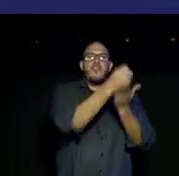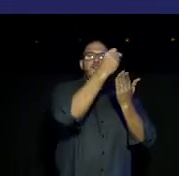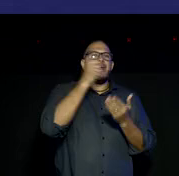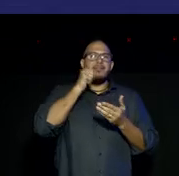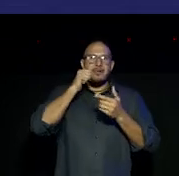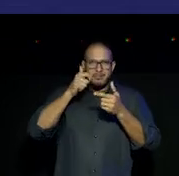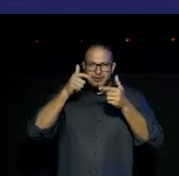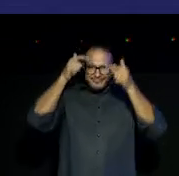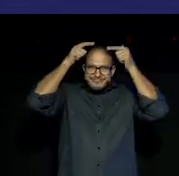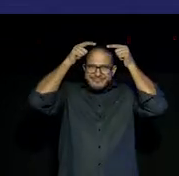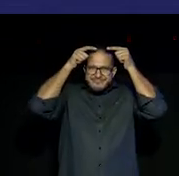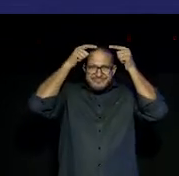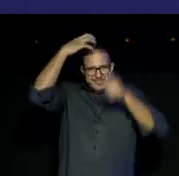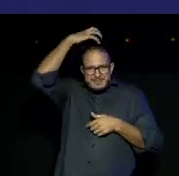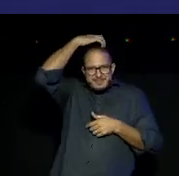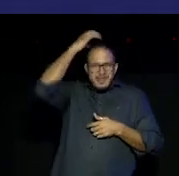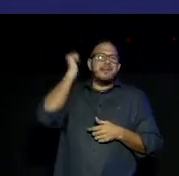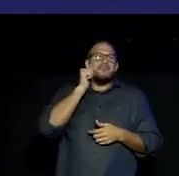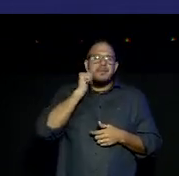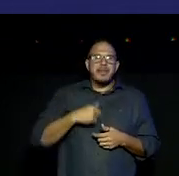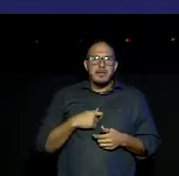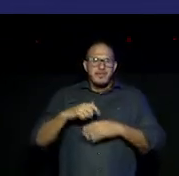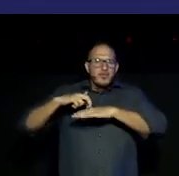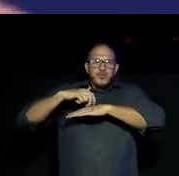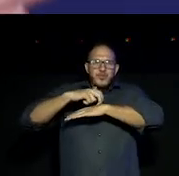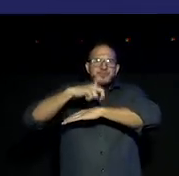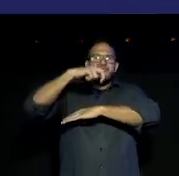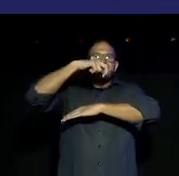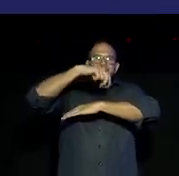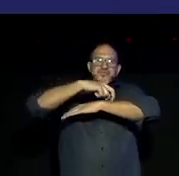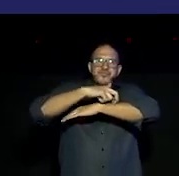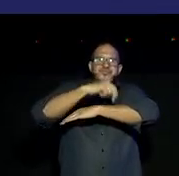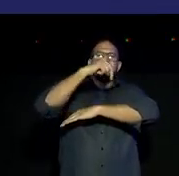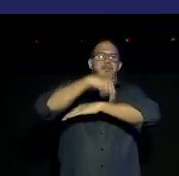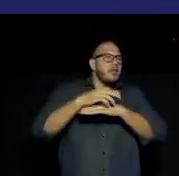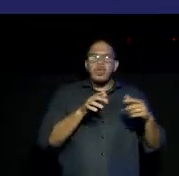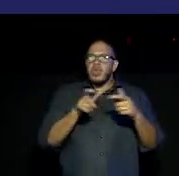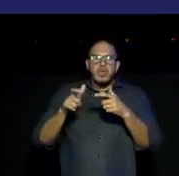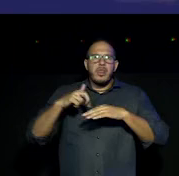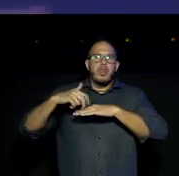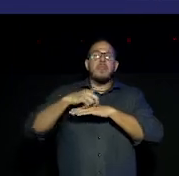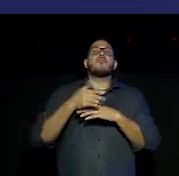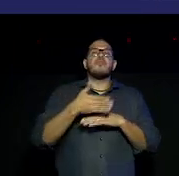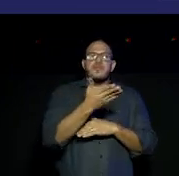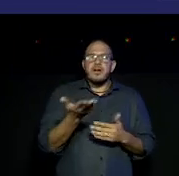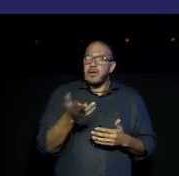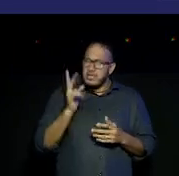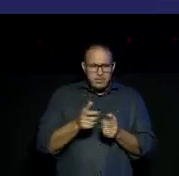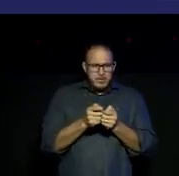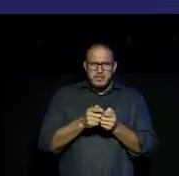tal da princesa Peach? Ele tem dúvidas. Você vê o Super Mario lá no meio do joguinho. Quem sou eu? Para onde vou? O que, que eu vou fazer?